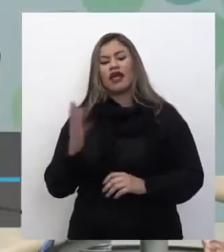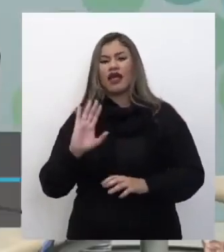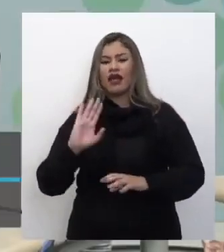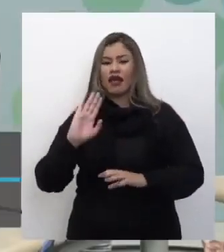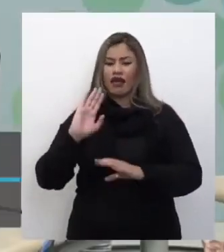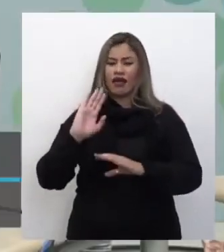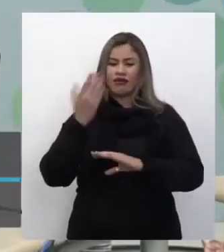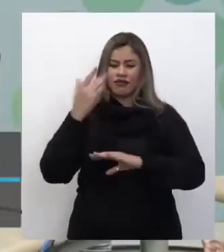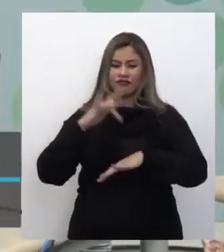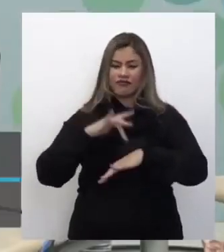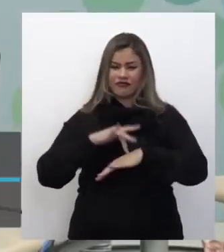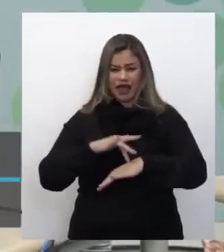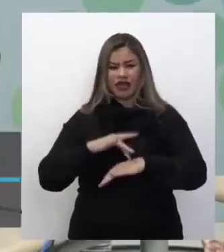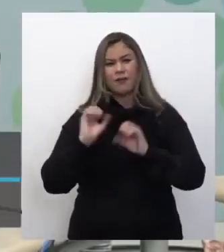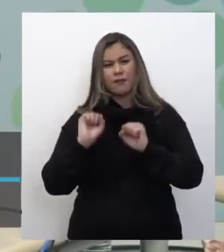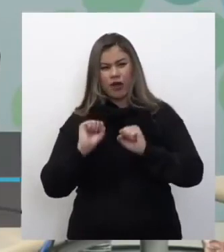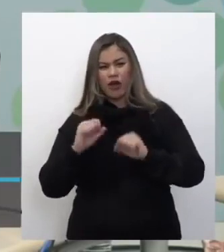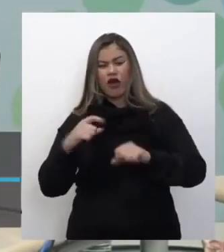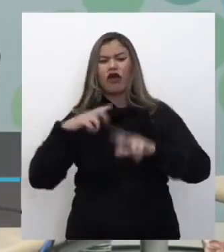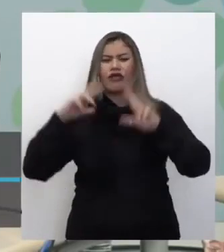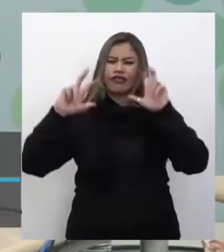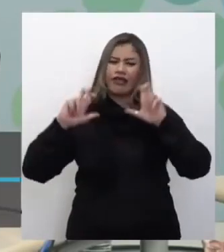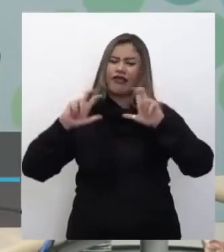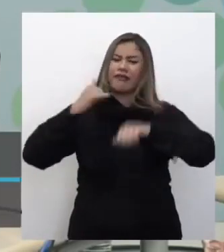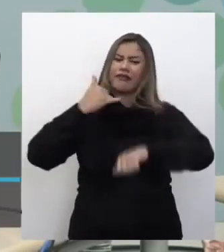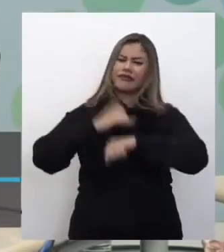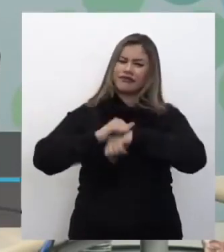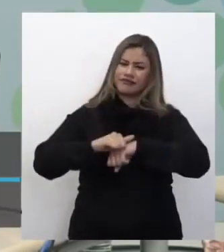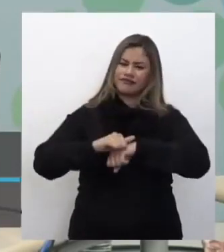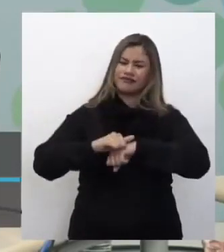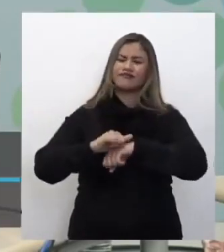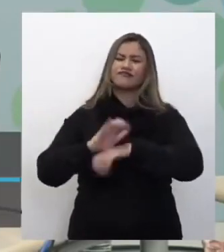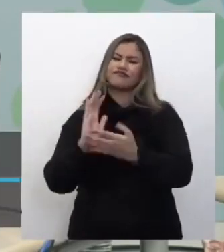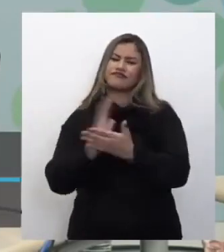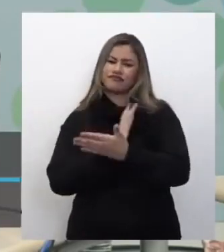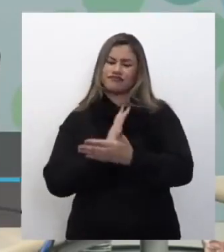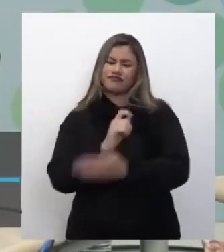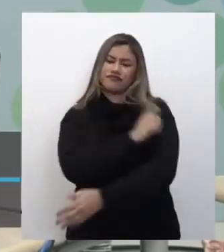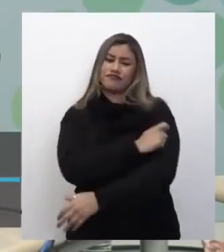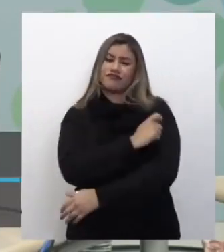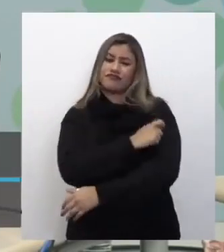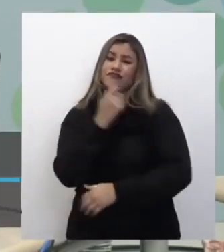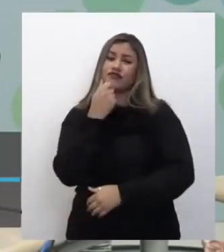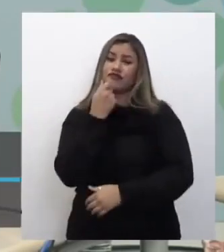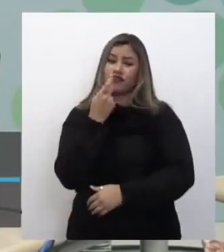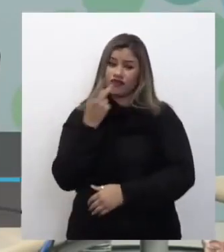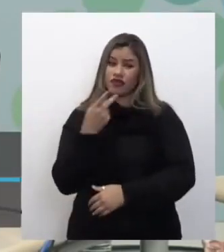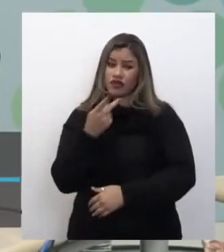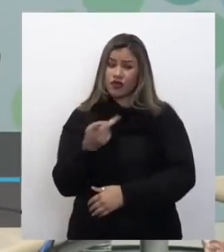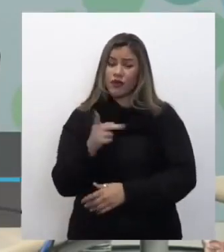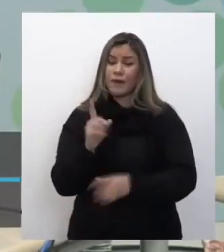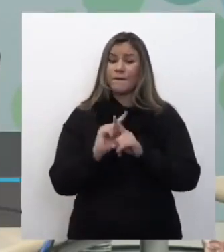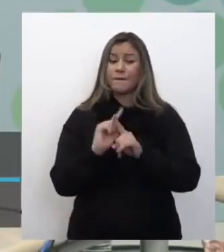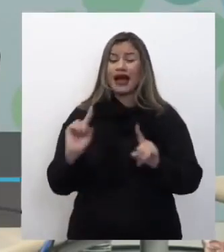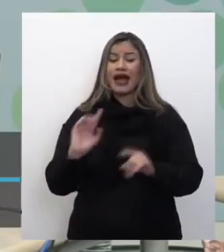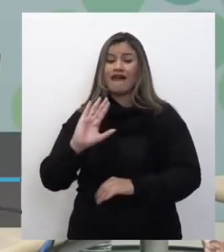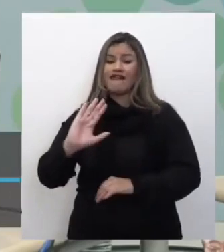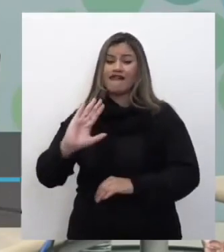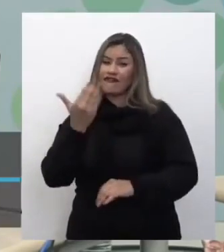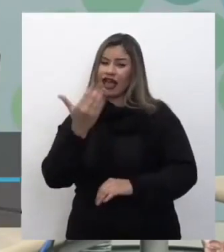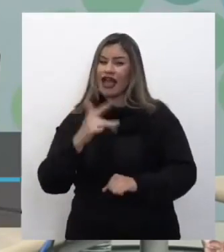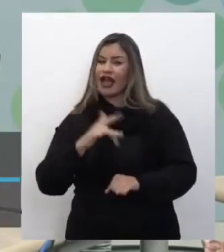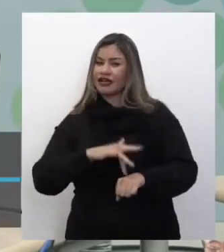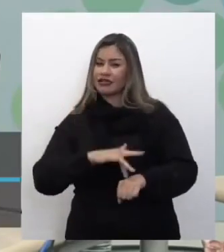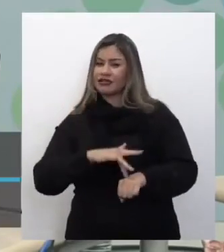tema como traição, segundo um dos alunos aqui citou. Só que assim, no caso da farsa, ela vai utilizar isso de uma